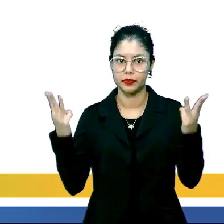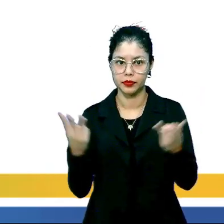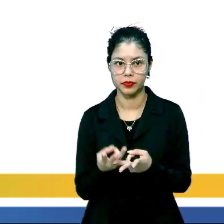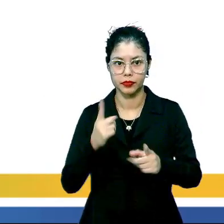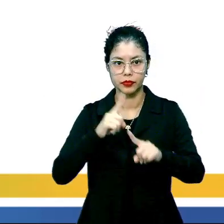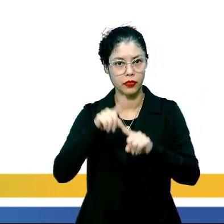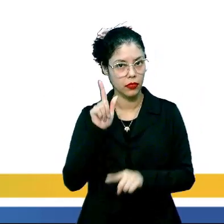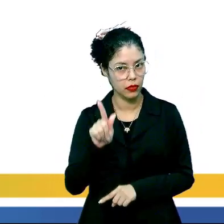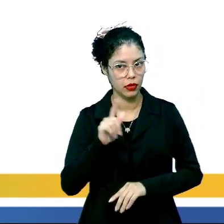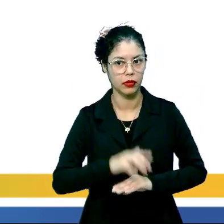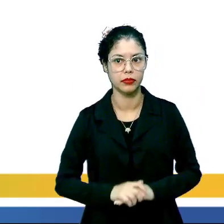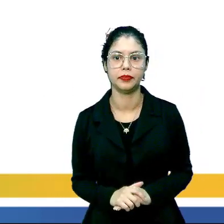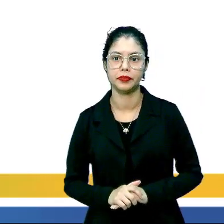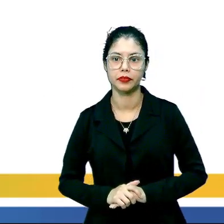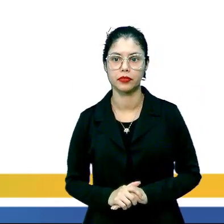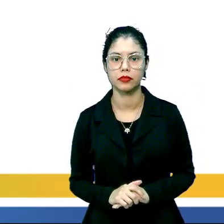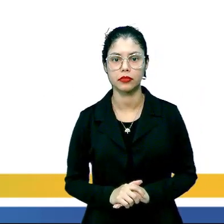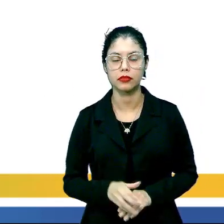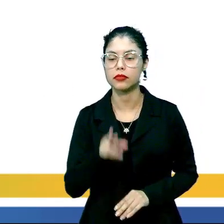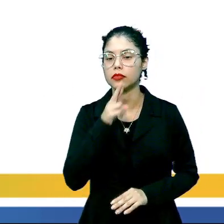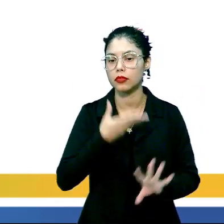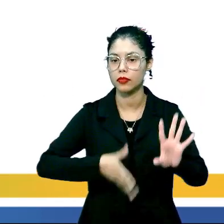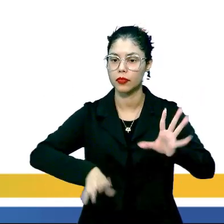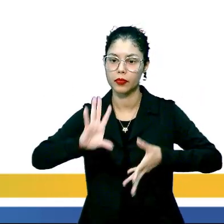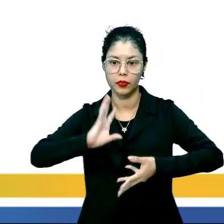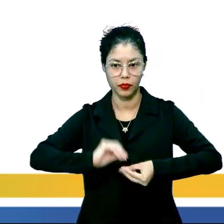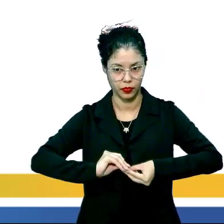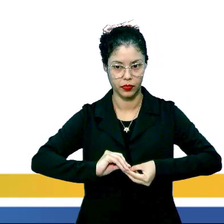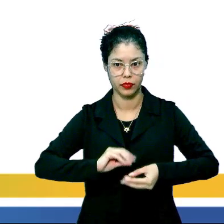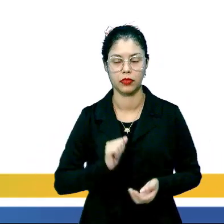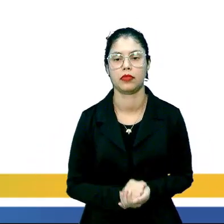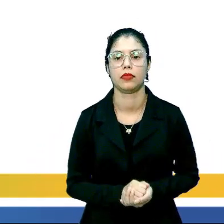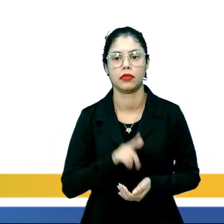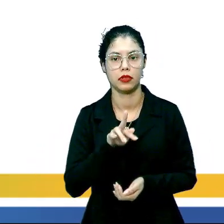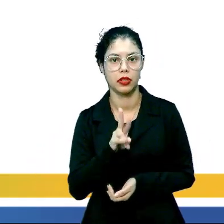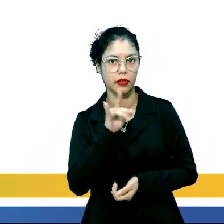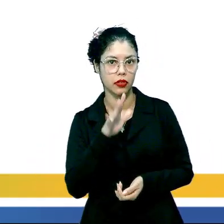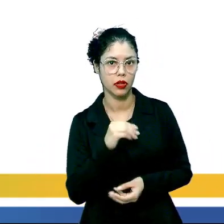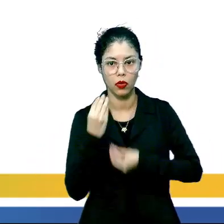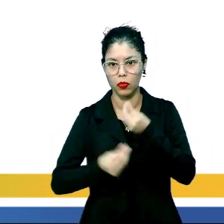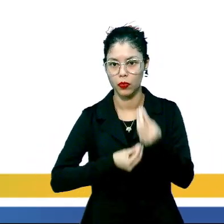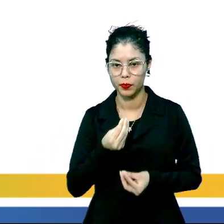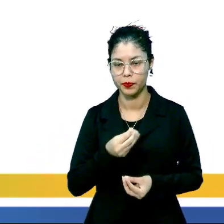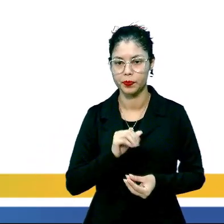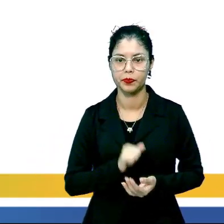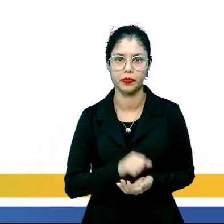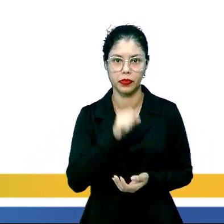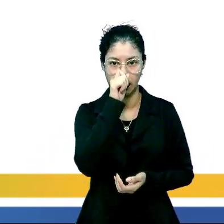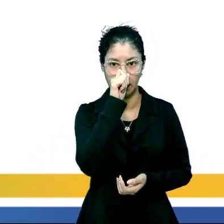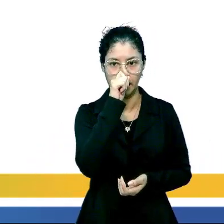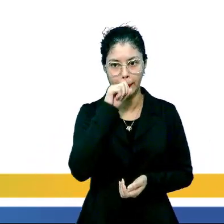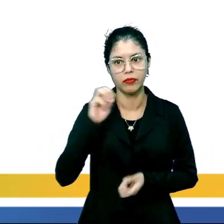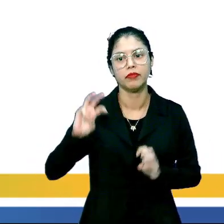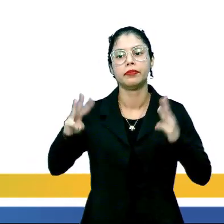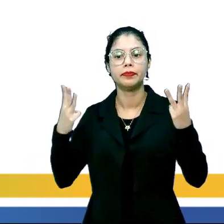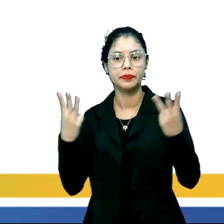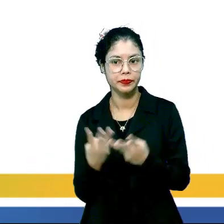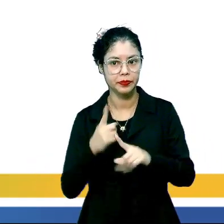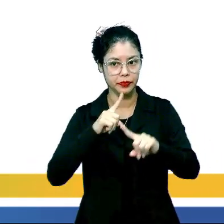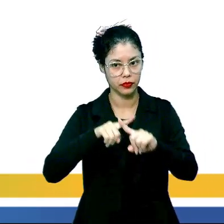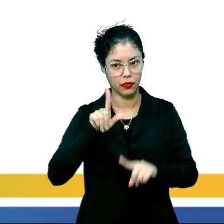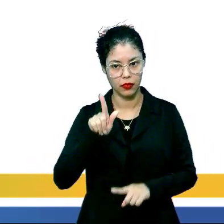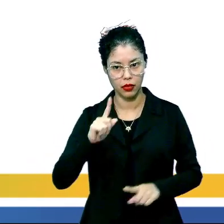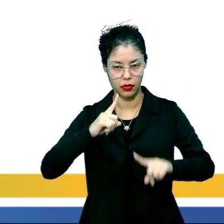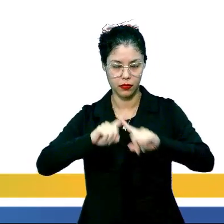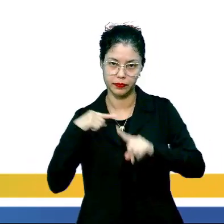G, não é isso? Então vocês vão resumir a energia potencial gravitacional da seguinte forma. Massa